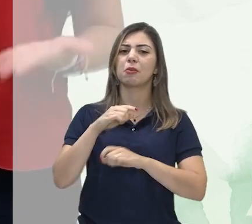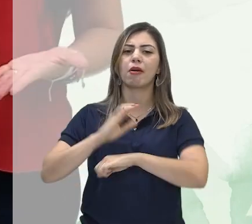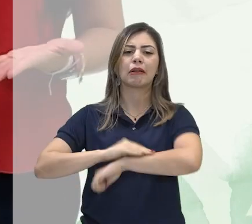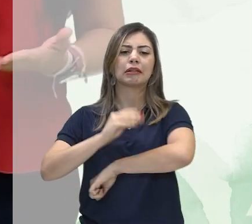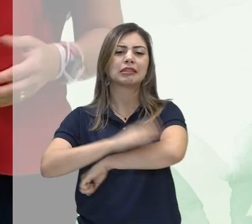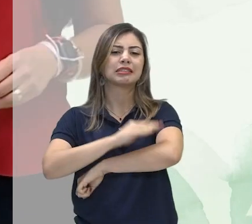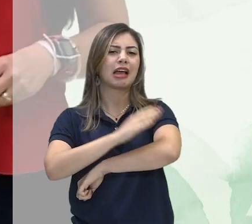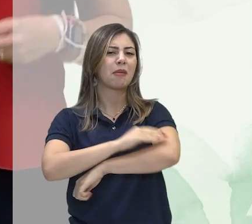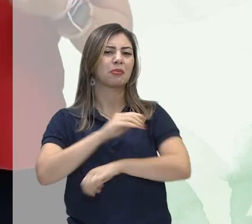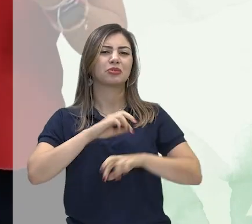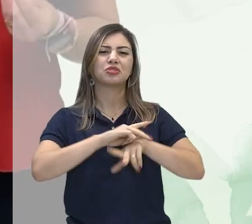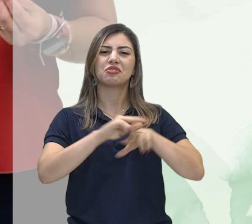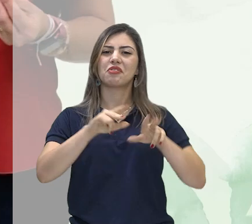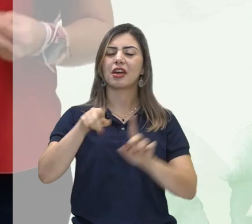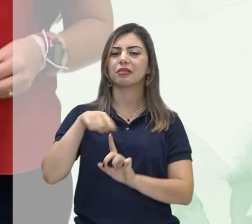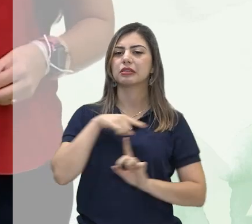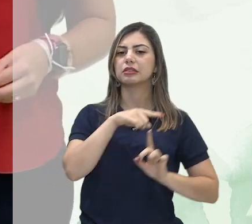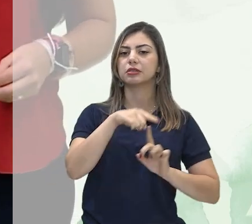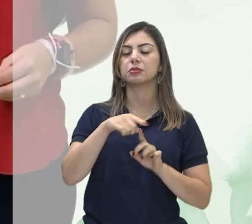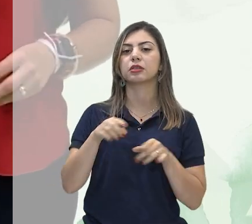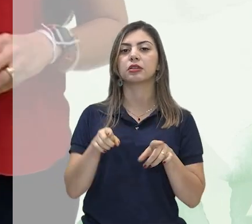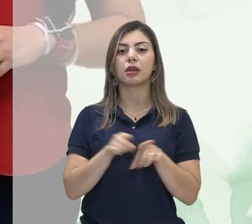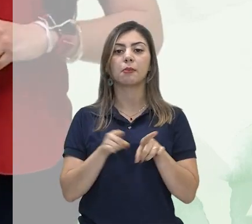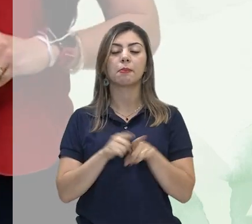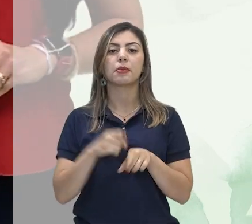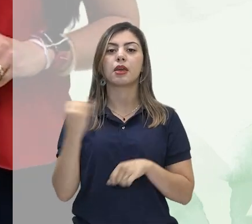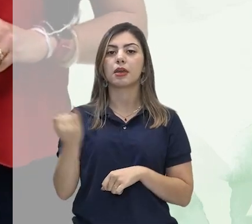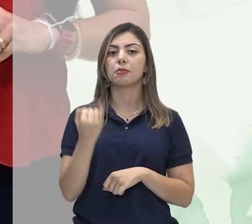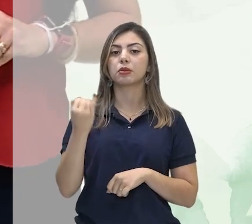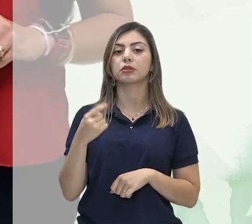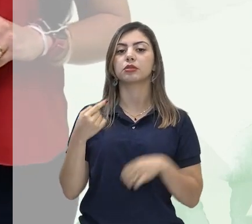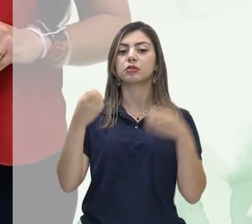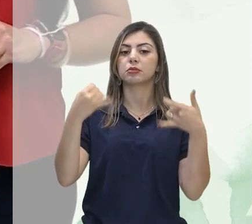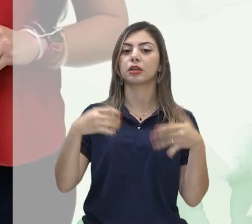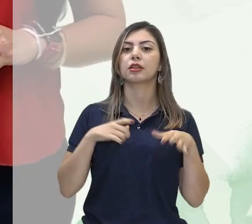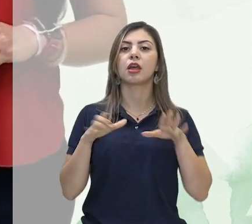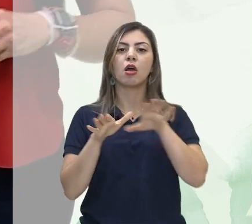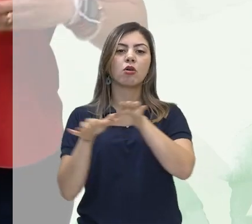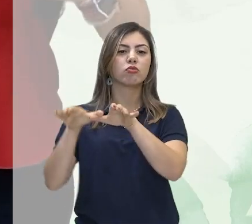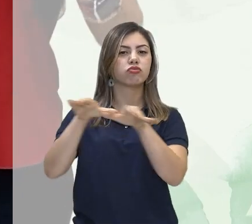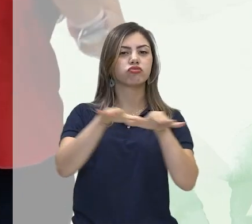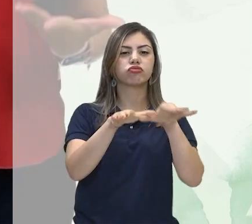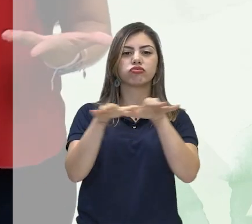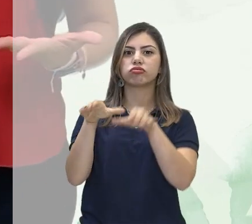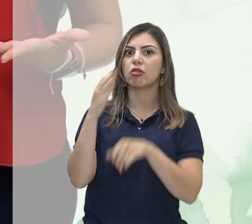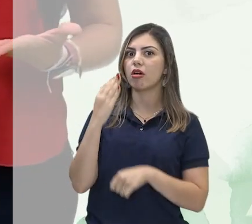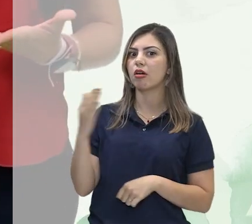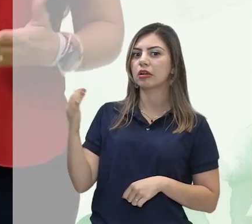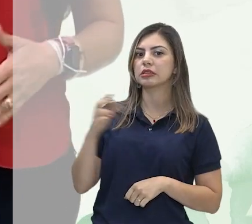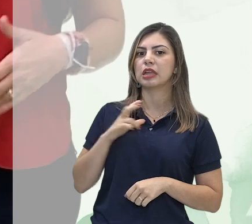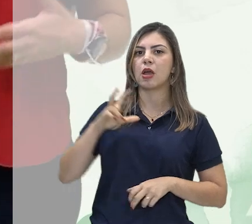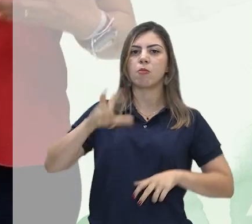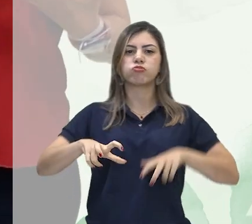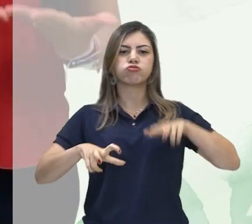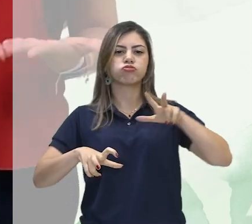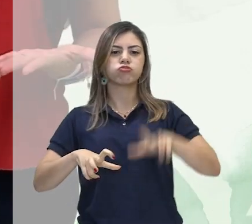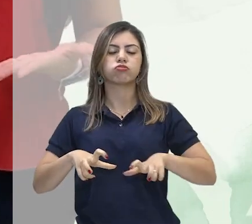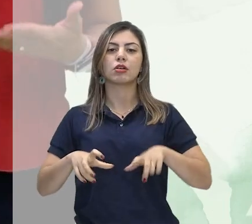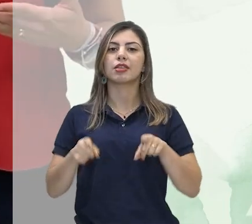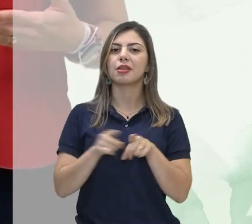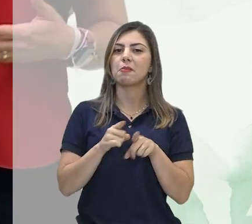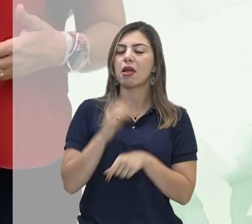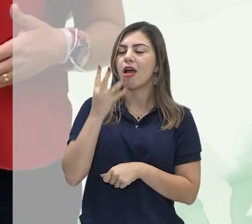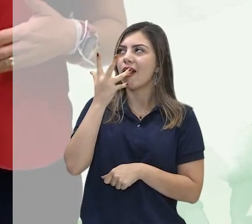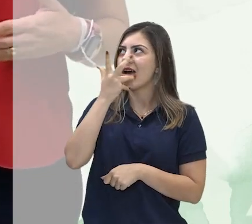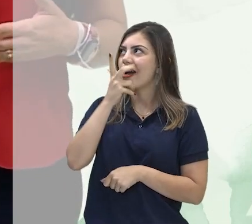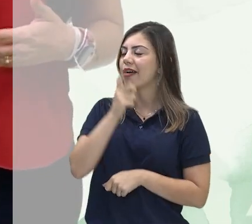sapos e pererecas. Nas aves, é importante falar do gavião real, com a sua enorme envergadura, da